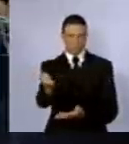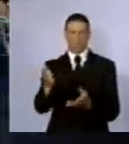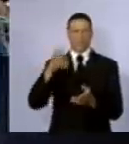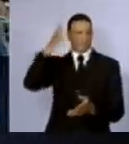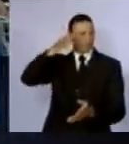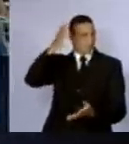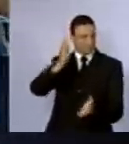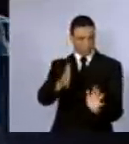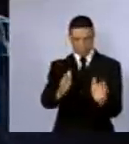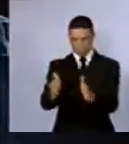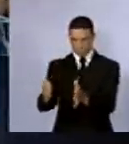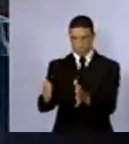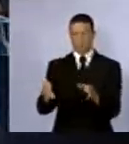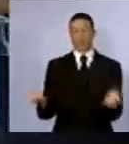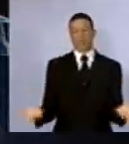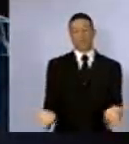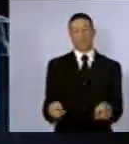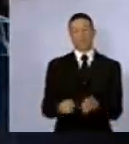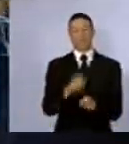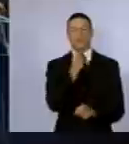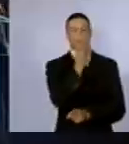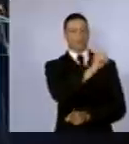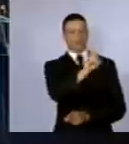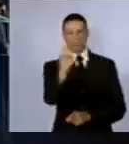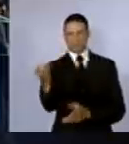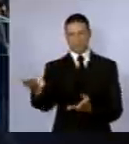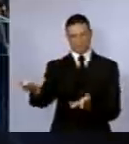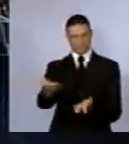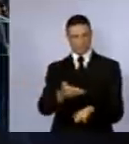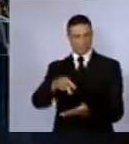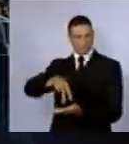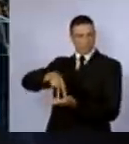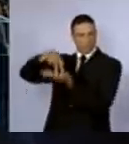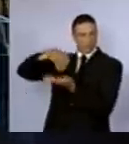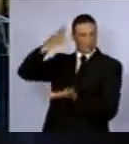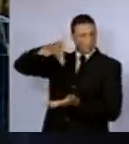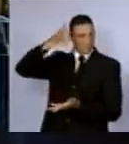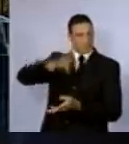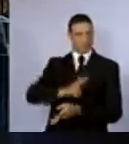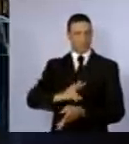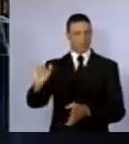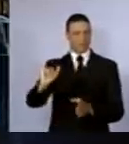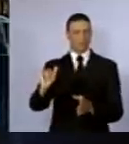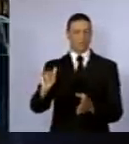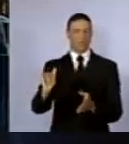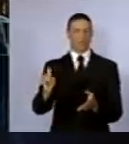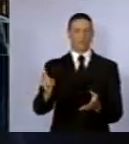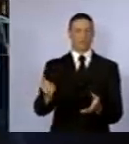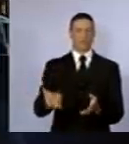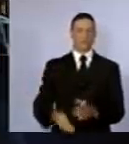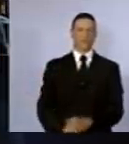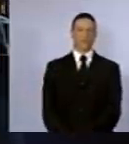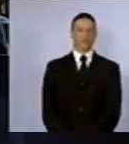hoje. E bom dia a todos os demais colegas participantes dessa plenária.